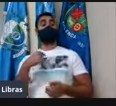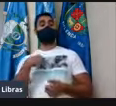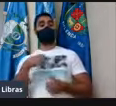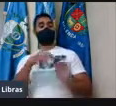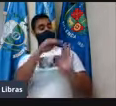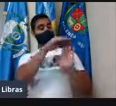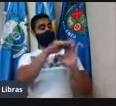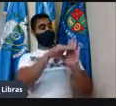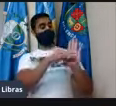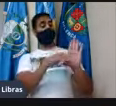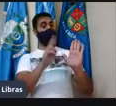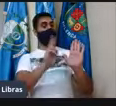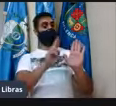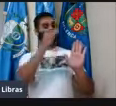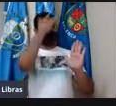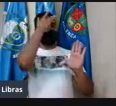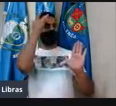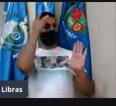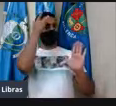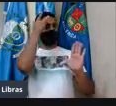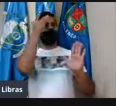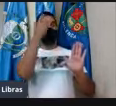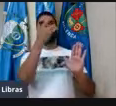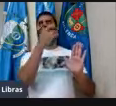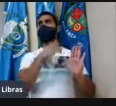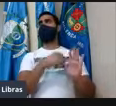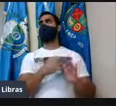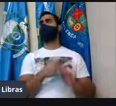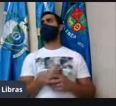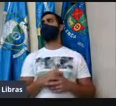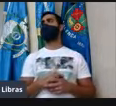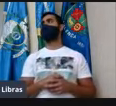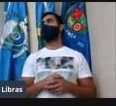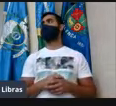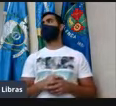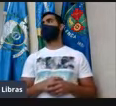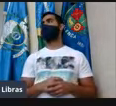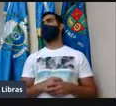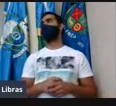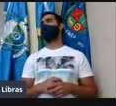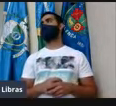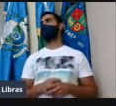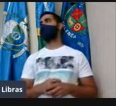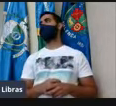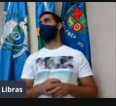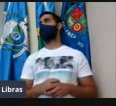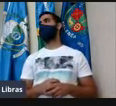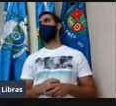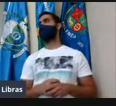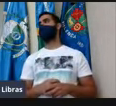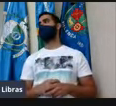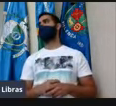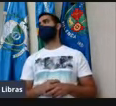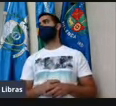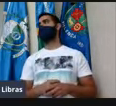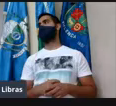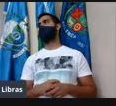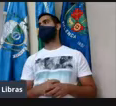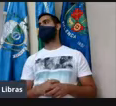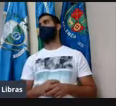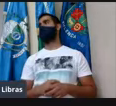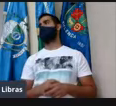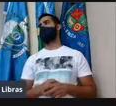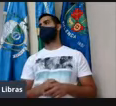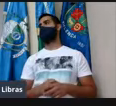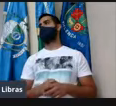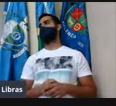a ordem. Vereador Marquinho, eu cometi um erro, você é o penúltimo, tá, vereador? Eu cometi um erro na semana passada,